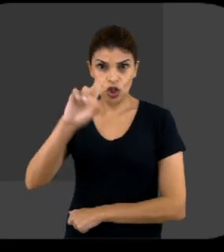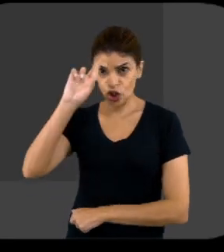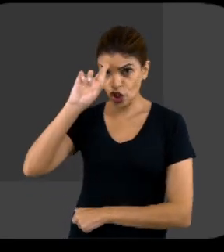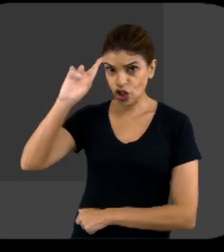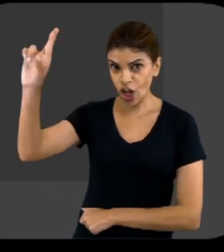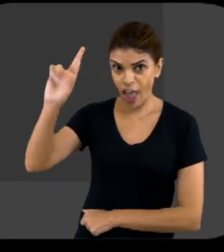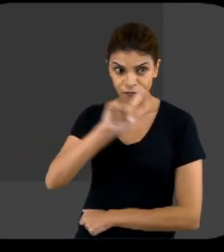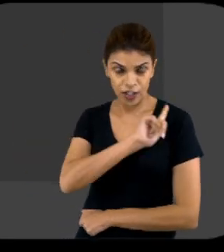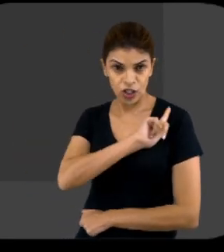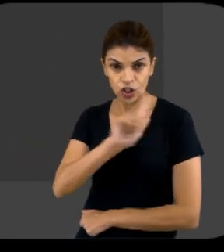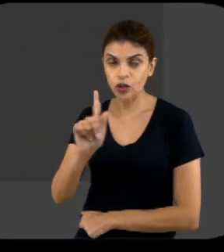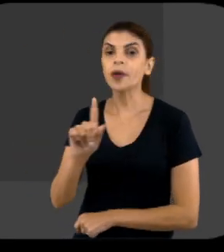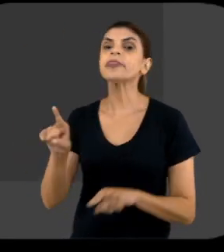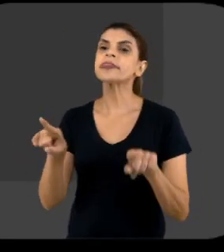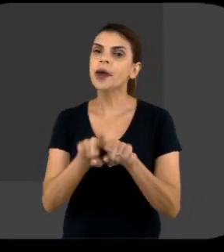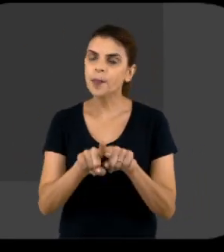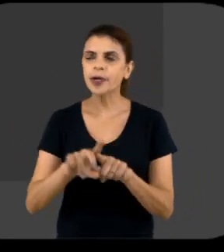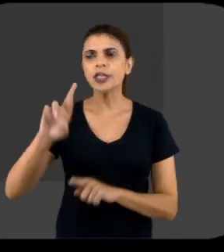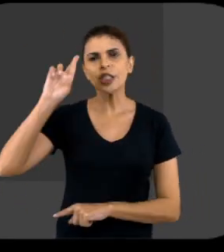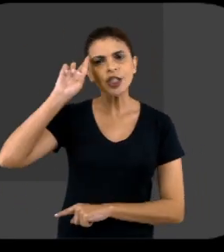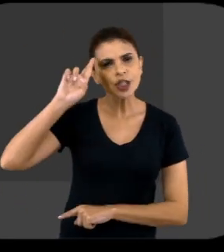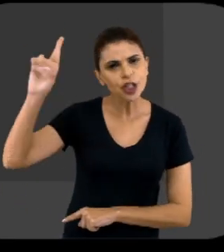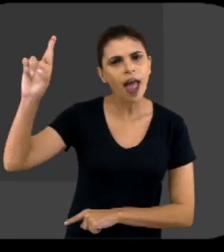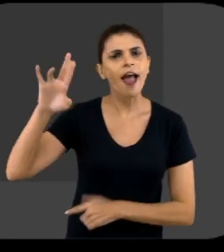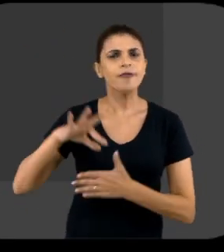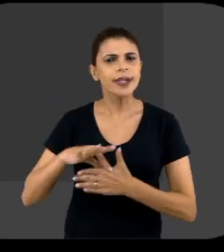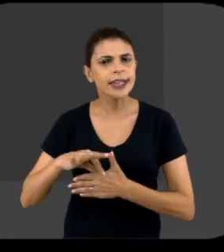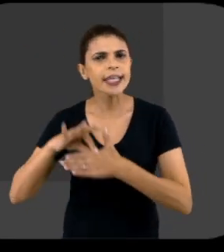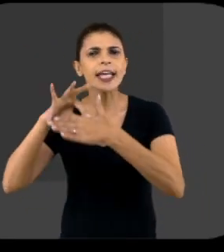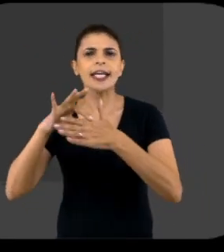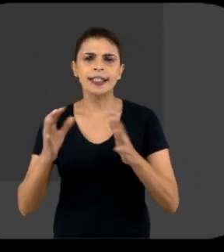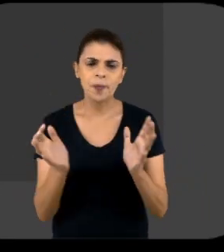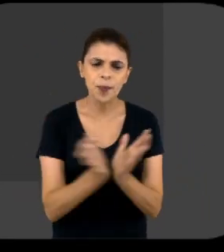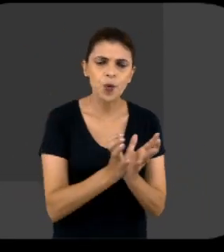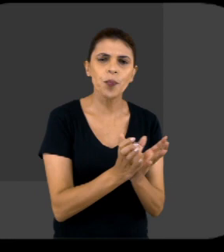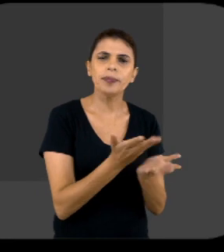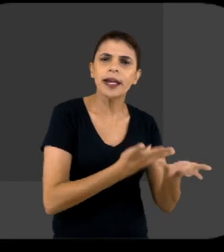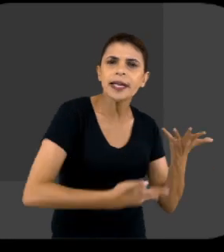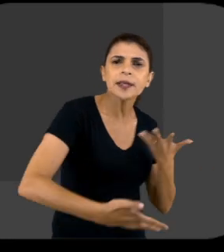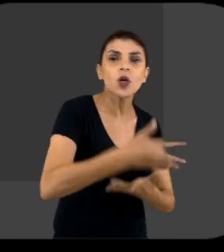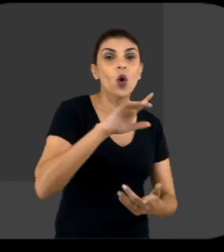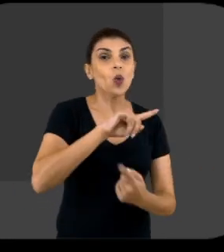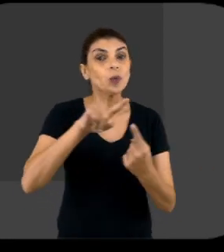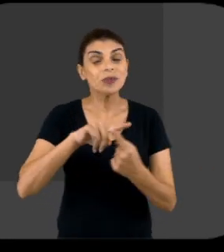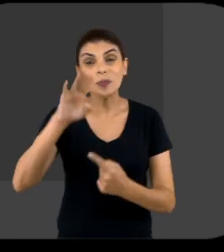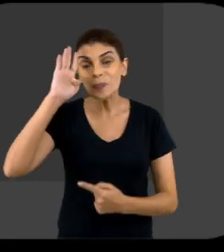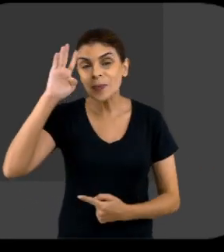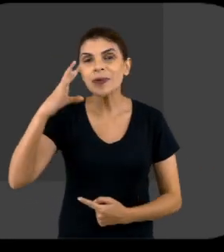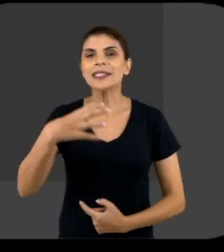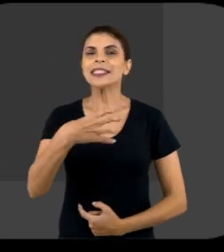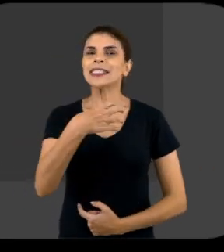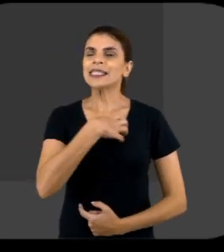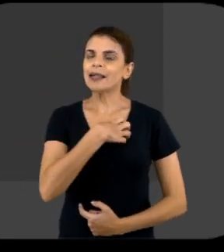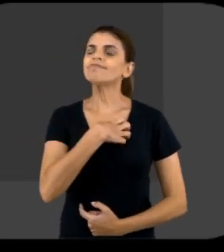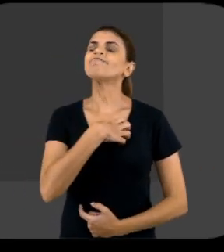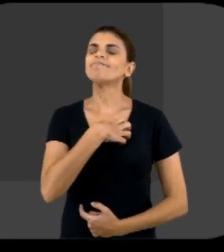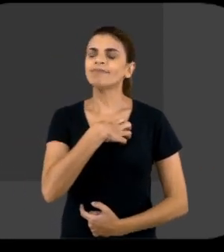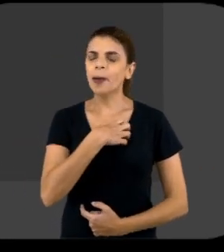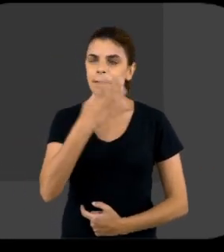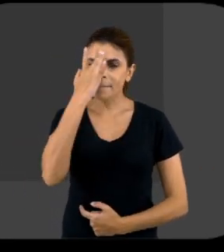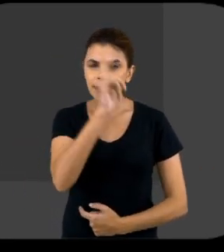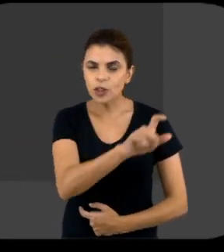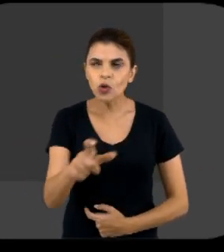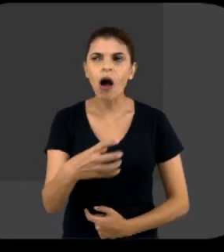chefe, mas também do chefe e da direção, da alta direção. Mas o objetivo principal do nosso curso